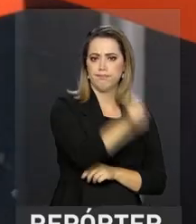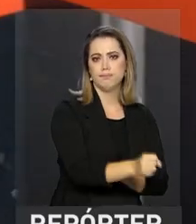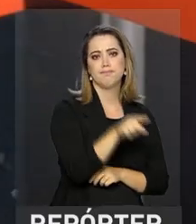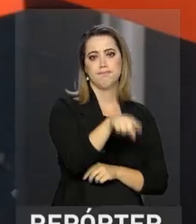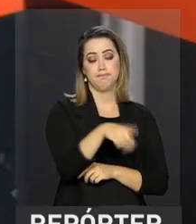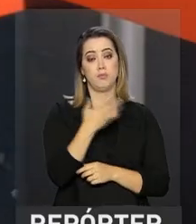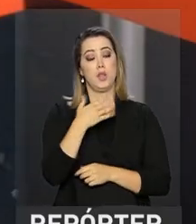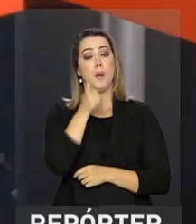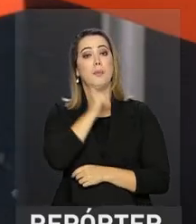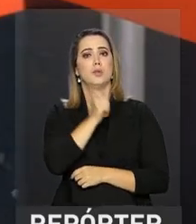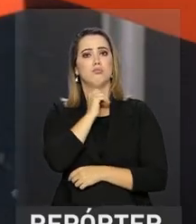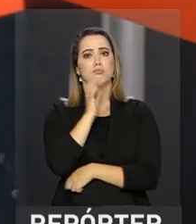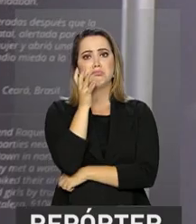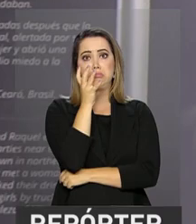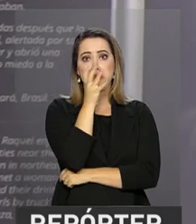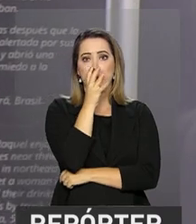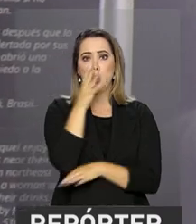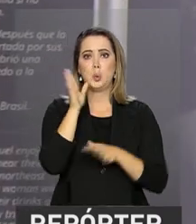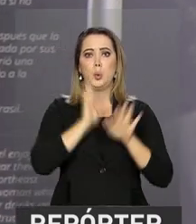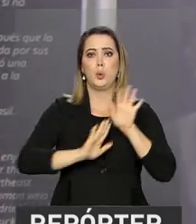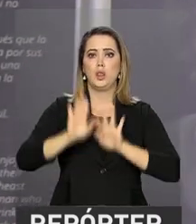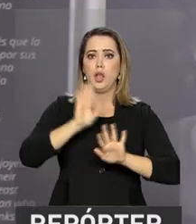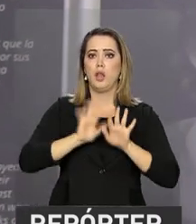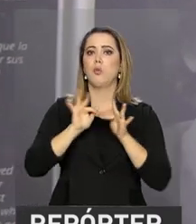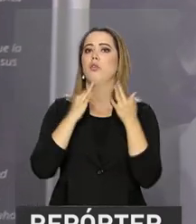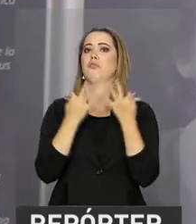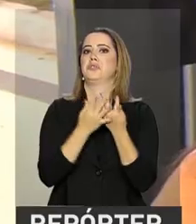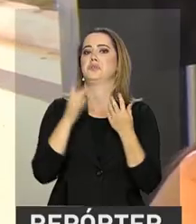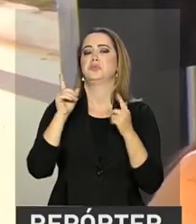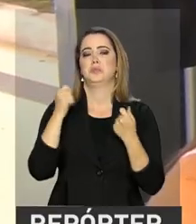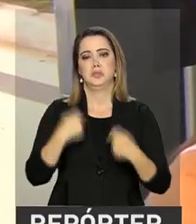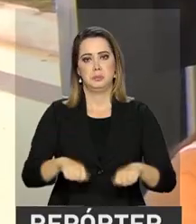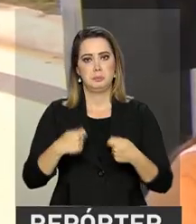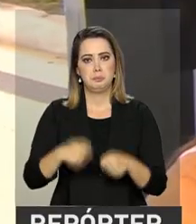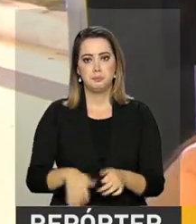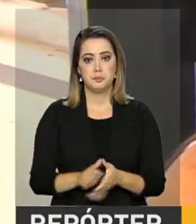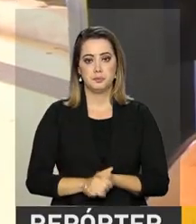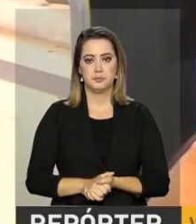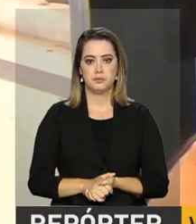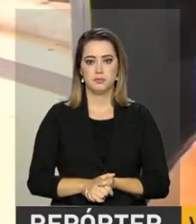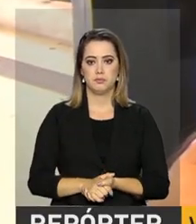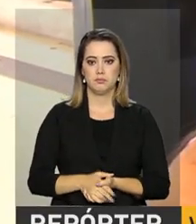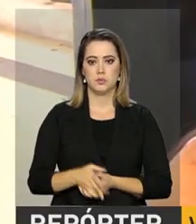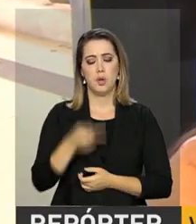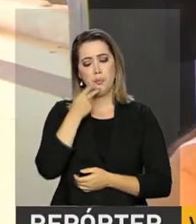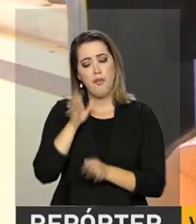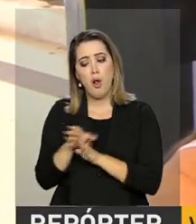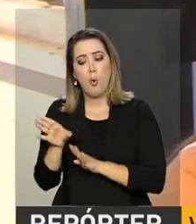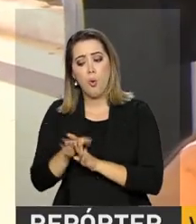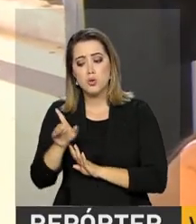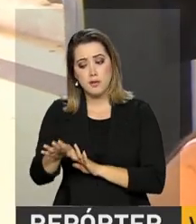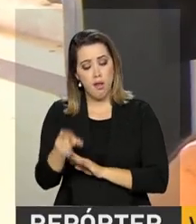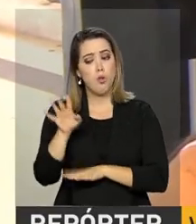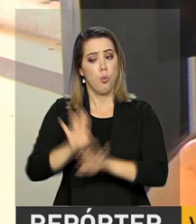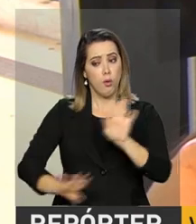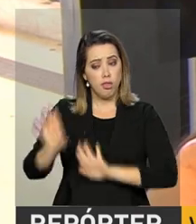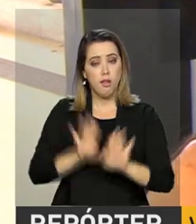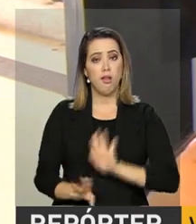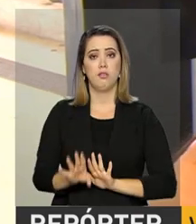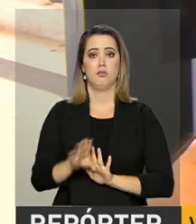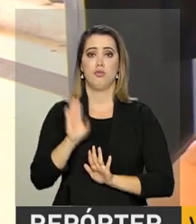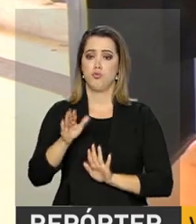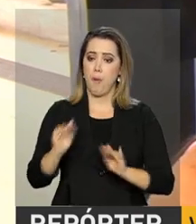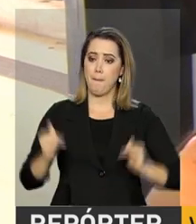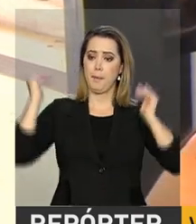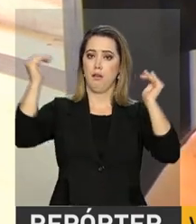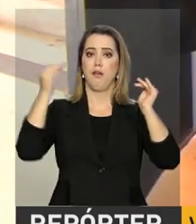leu e que todo o cuidado com a família é pouco. Aconselho isso para ele. Muito cuidado, muito cuidado. Já tão